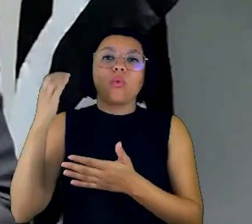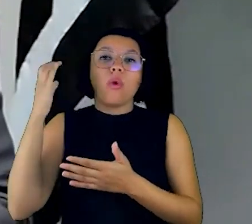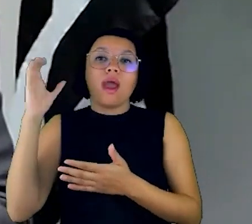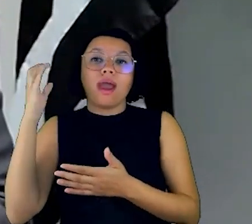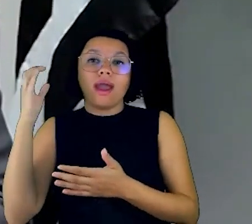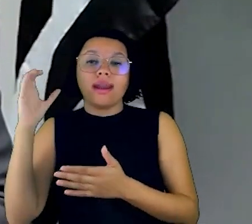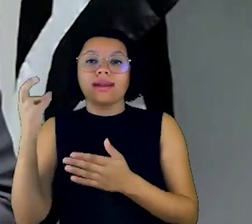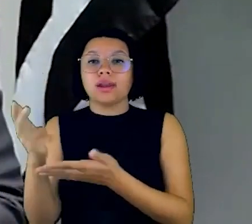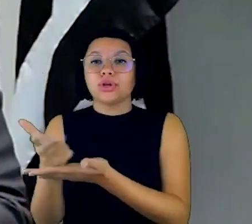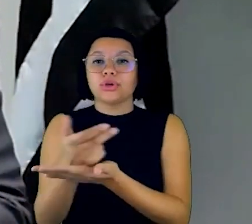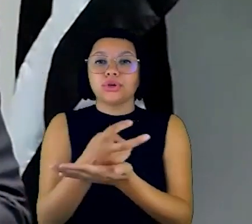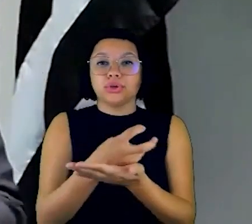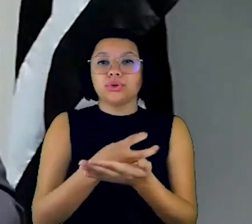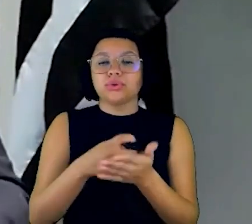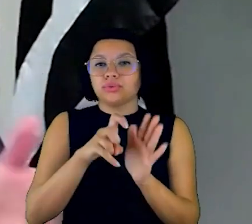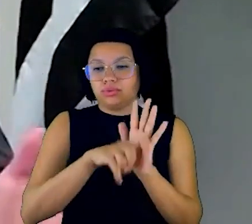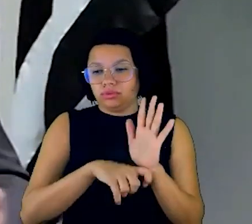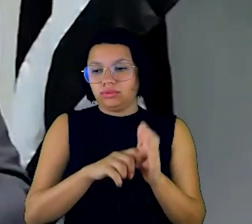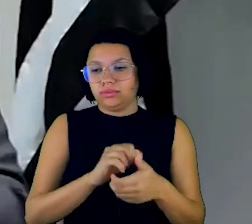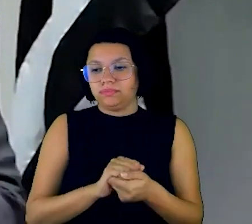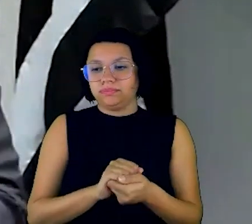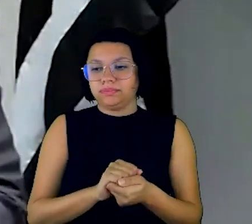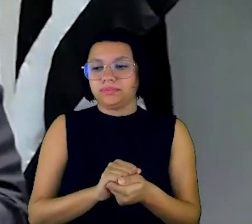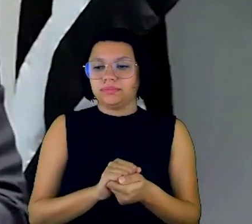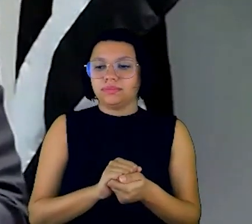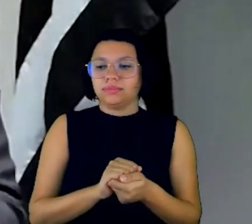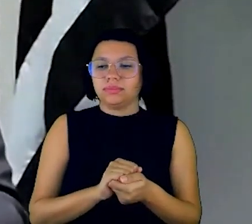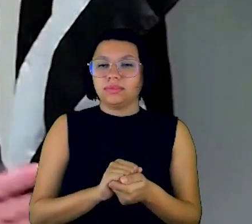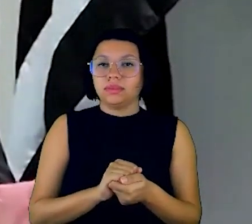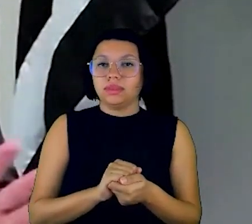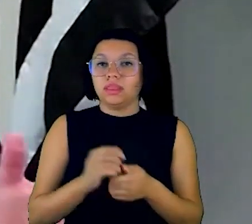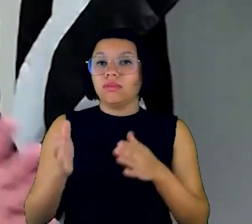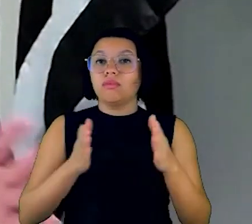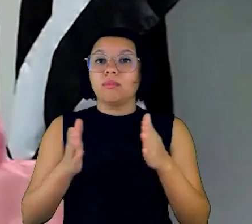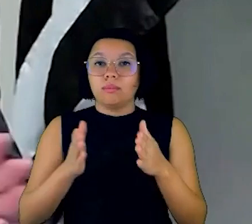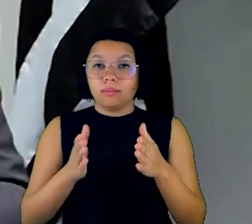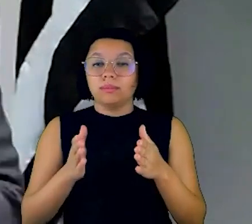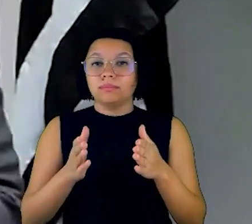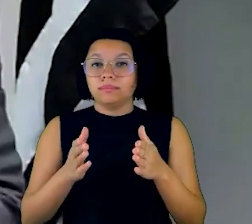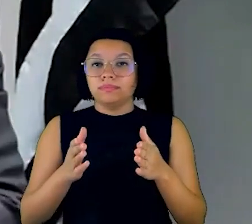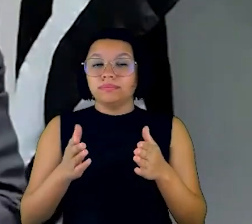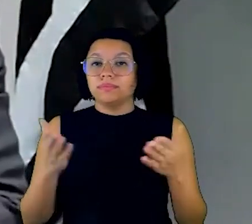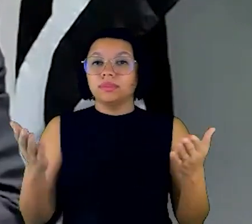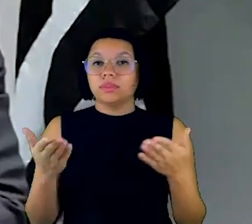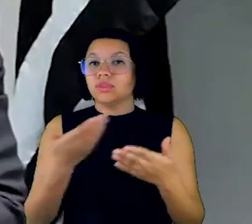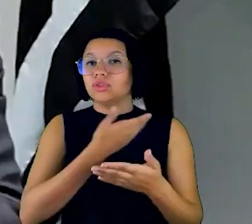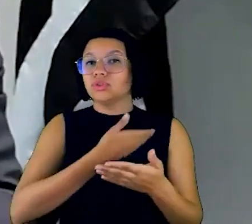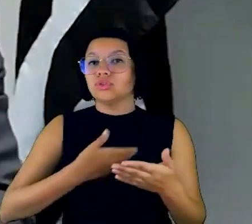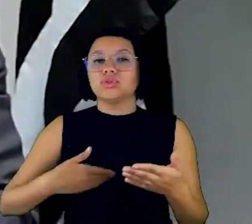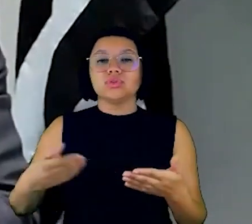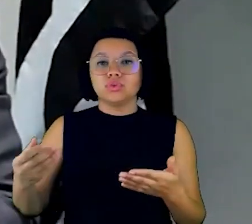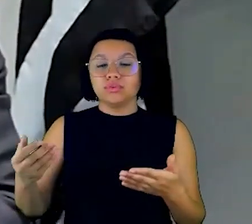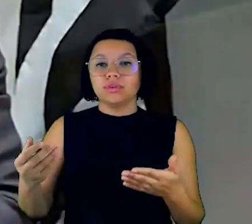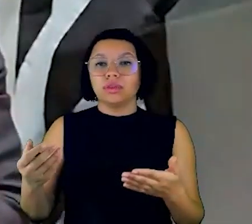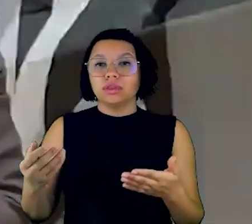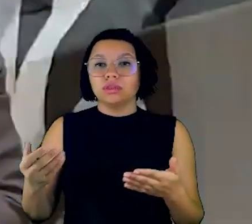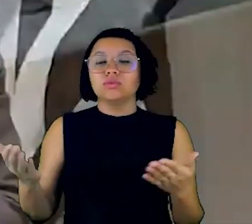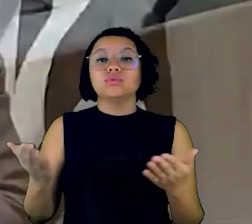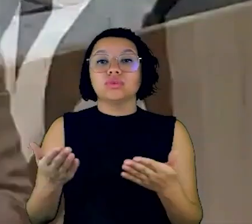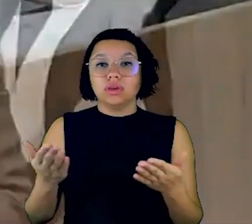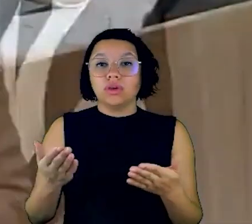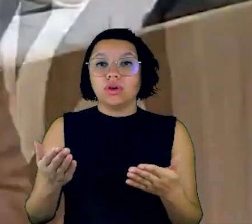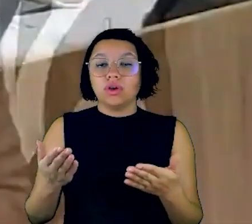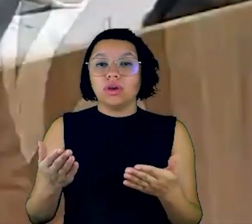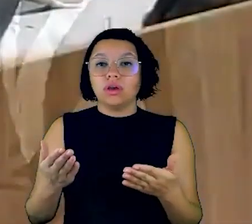Annelise, que assumira, não sei se mantém, mas em determinado momento desse governo atual, a